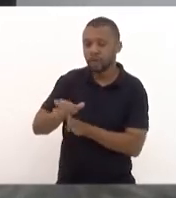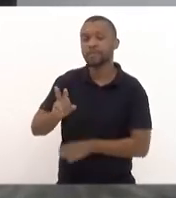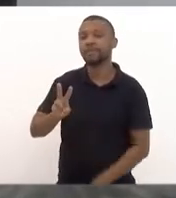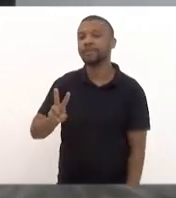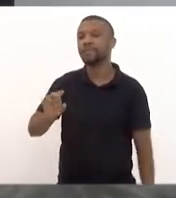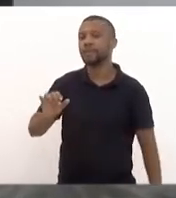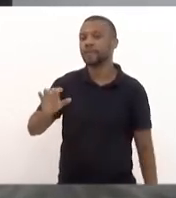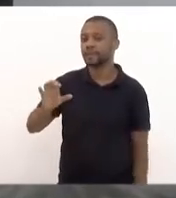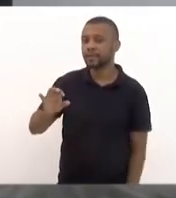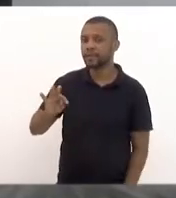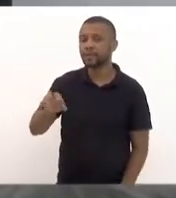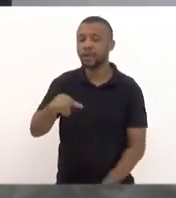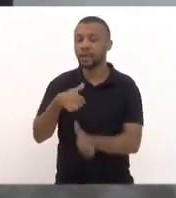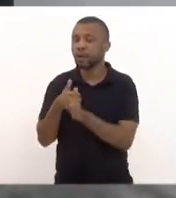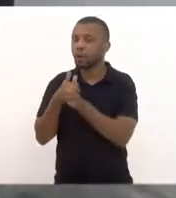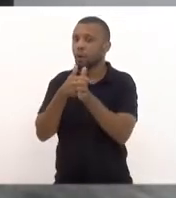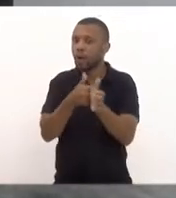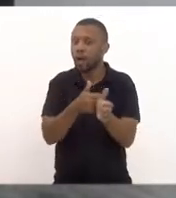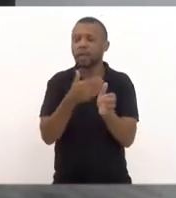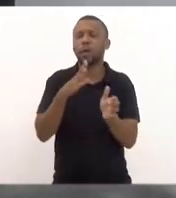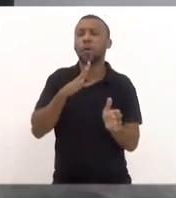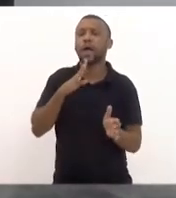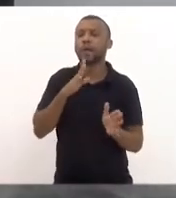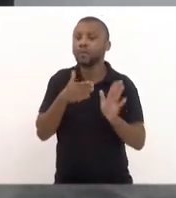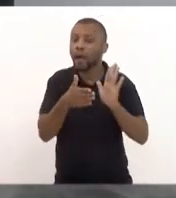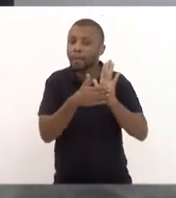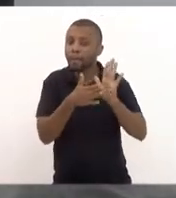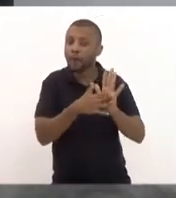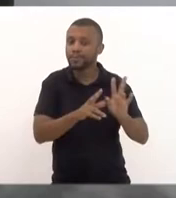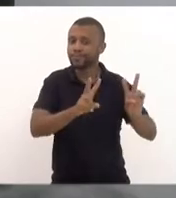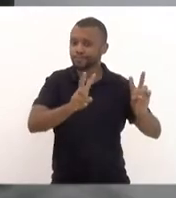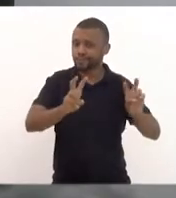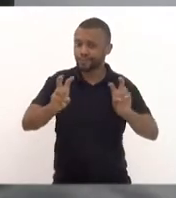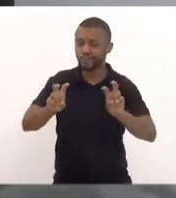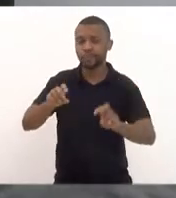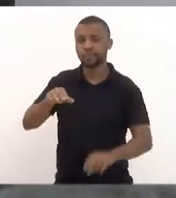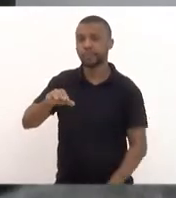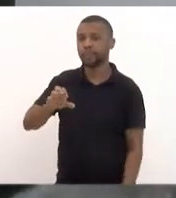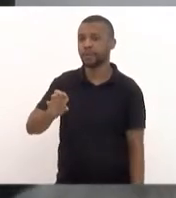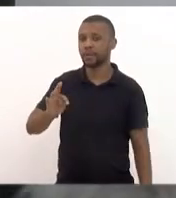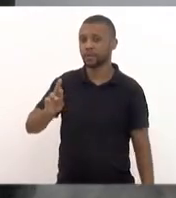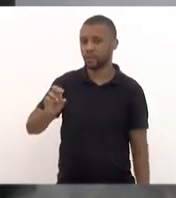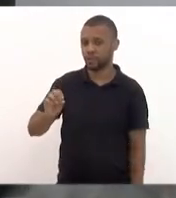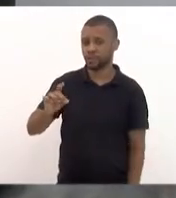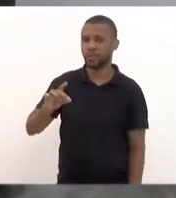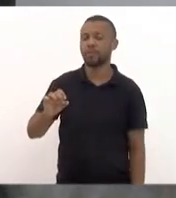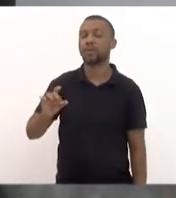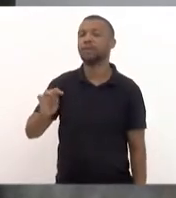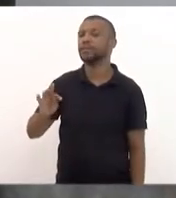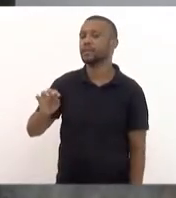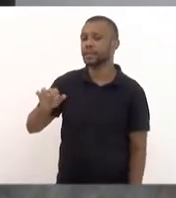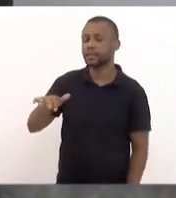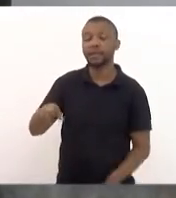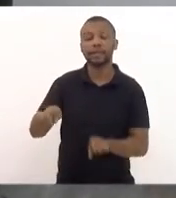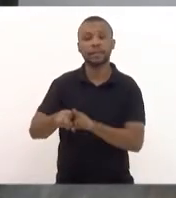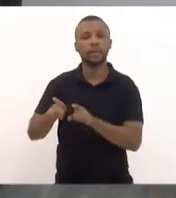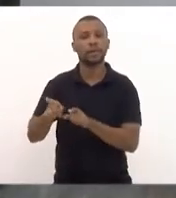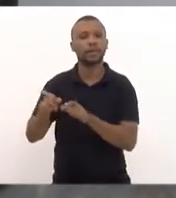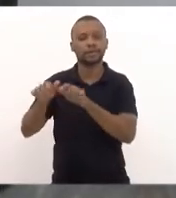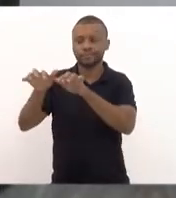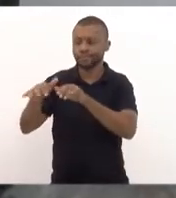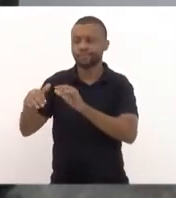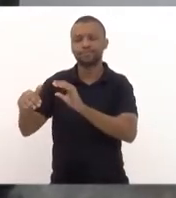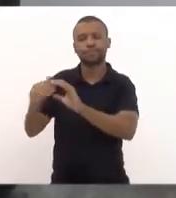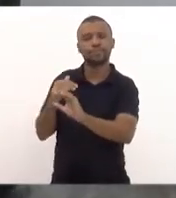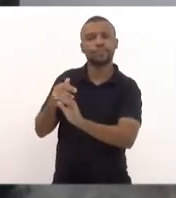dessa comissão e conhece bem a pauta metropolitana, mas já tinha uma outra agenda, inclusive mandou para mim hoje uma série de documentos muito,